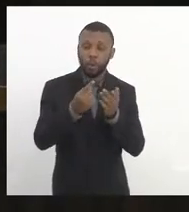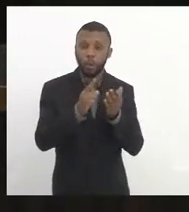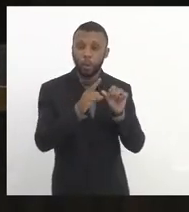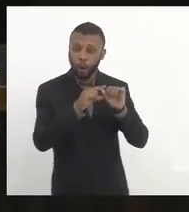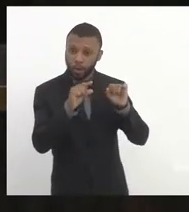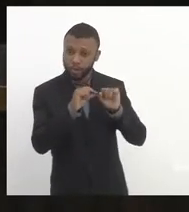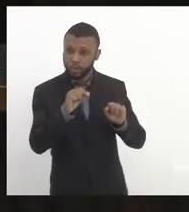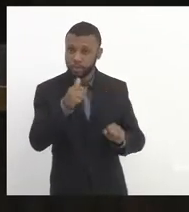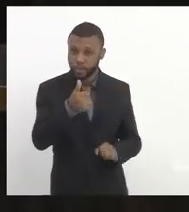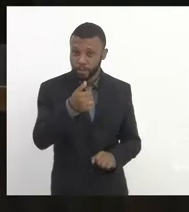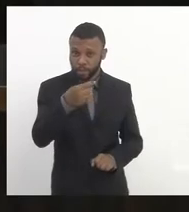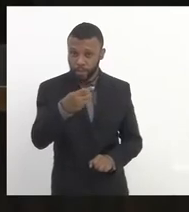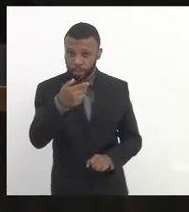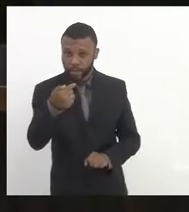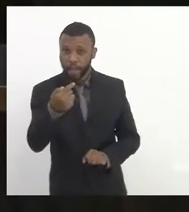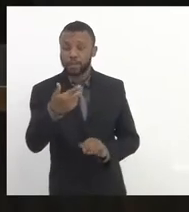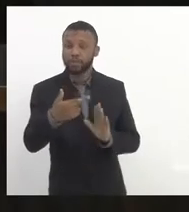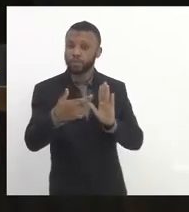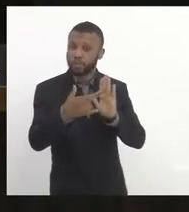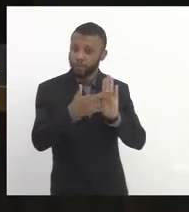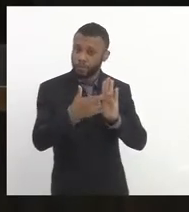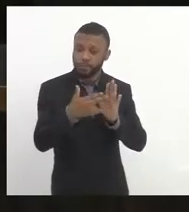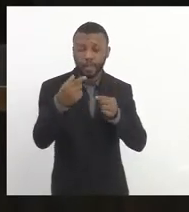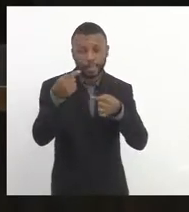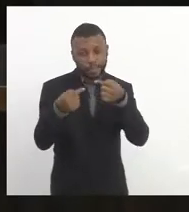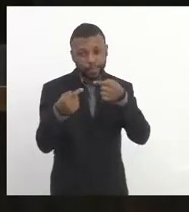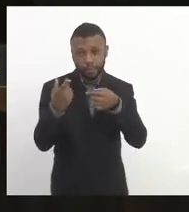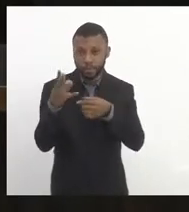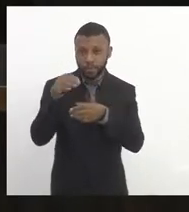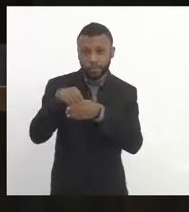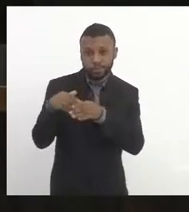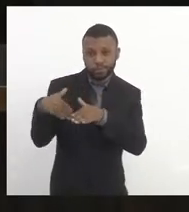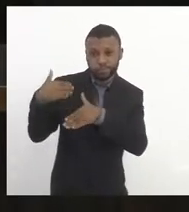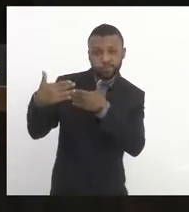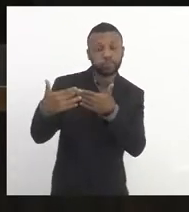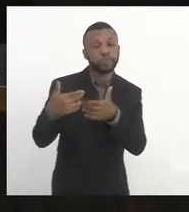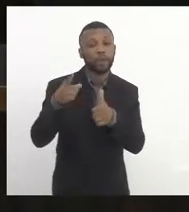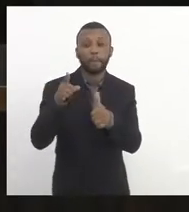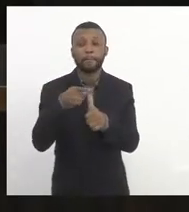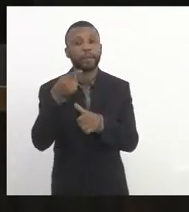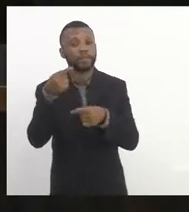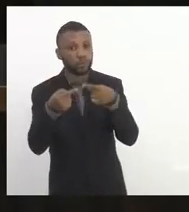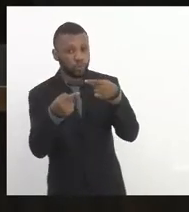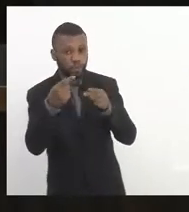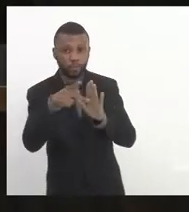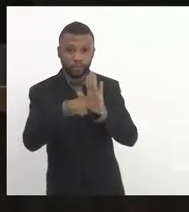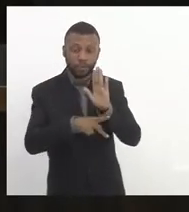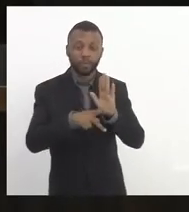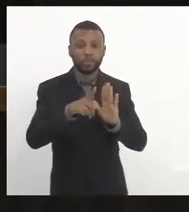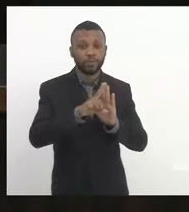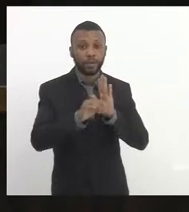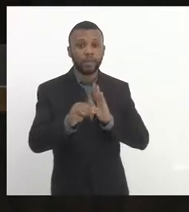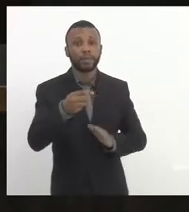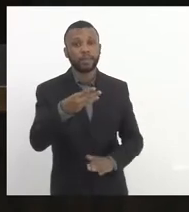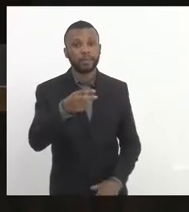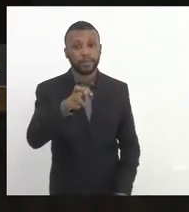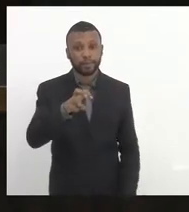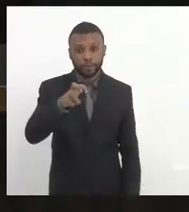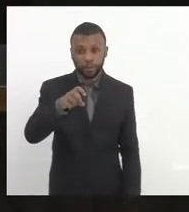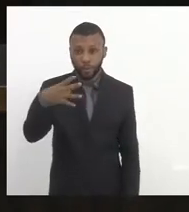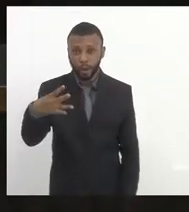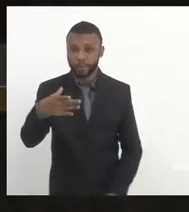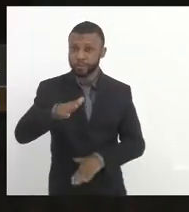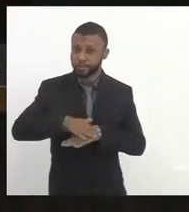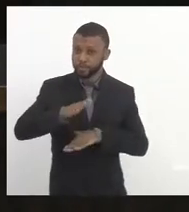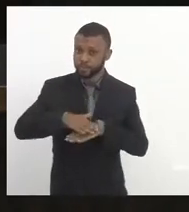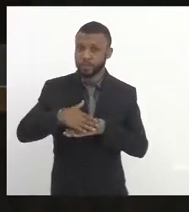Regimento Interno, em tramitação ordinária, em primeira discussão, projeto de lei 3554/2021, de autoria do deputado